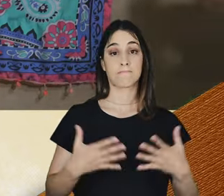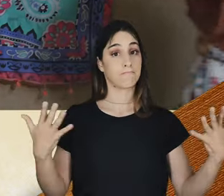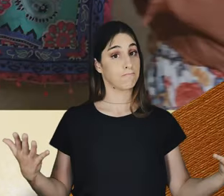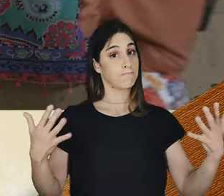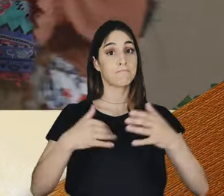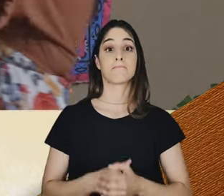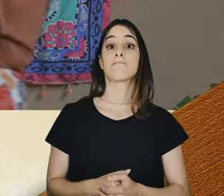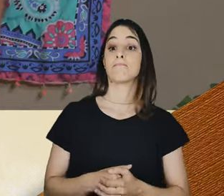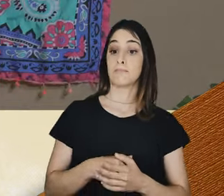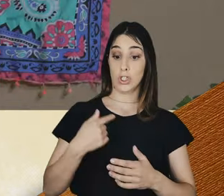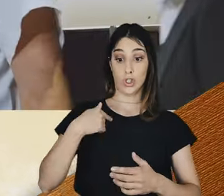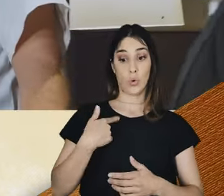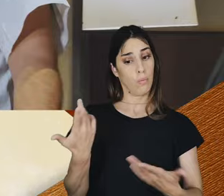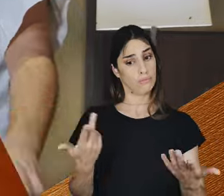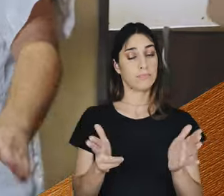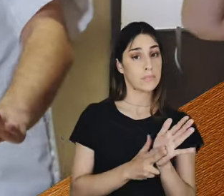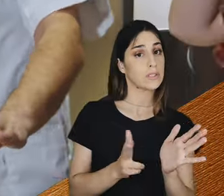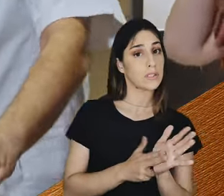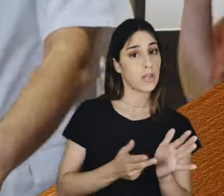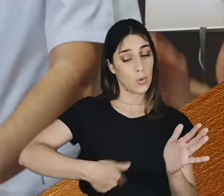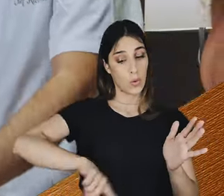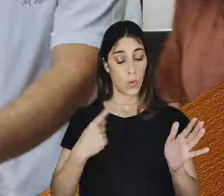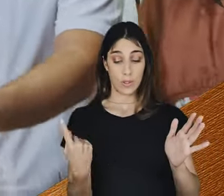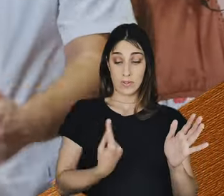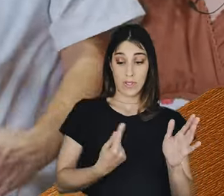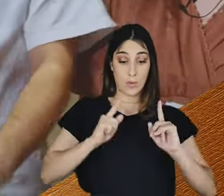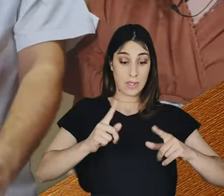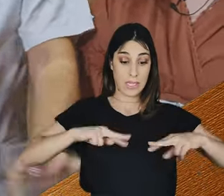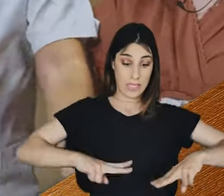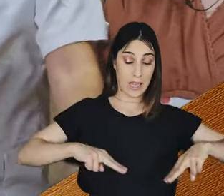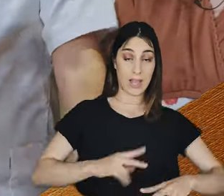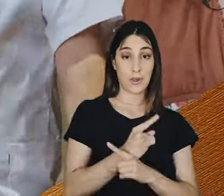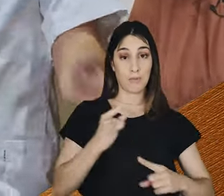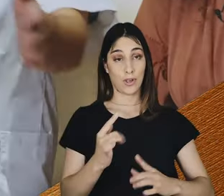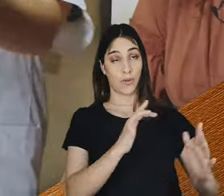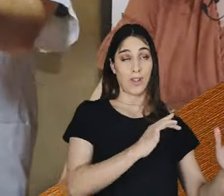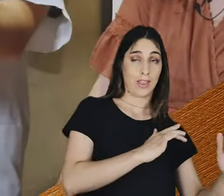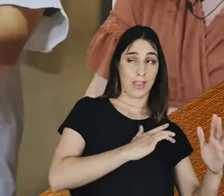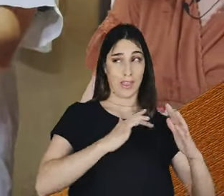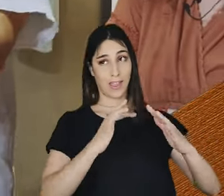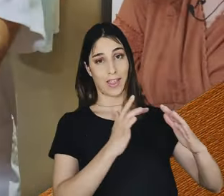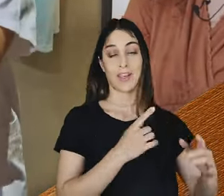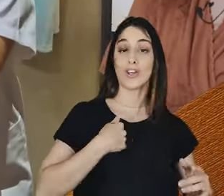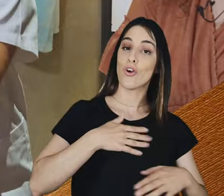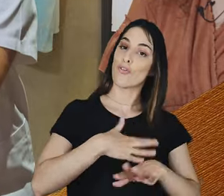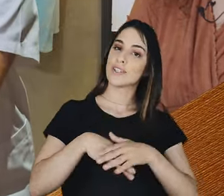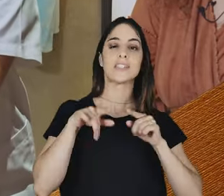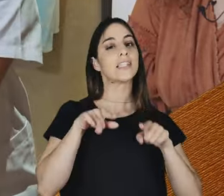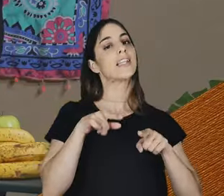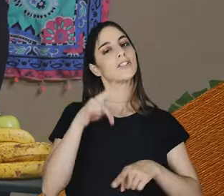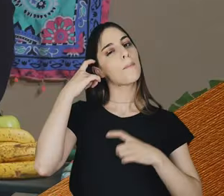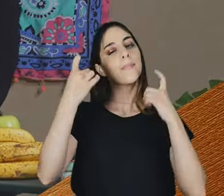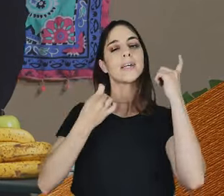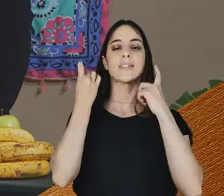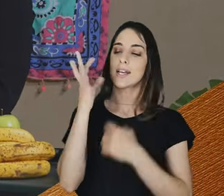Então, malta, eu vou ser sincero, se calhar devíamos ter começado pela salada, que eu já estou aqui meio torto. Eu fiz esta hoje inspirada especialmente então.